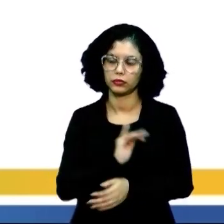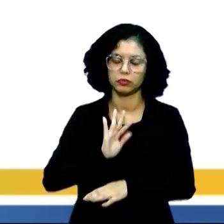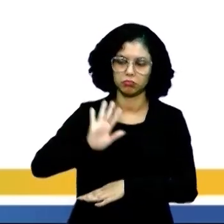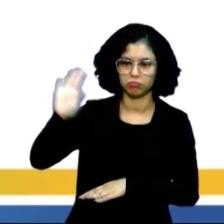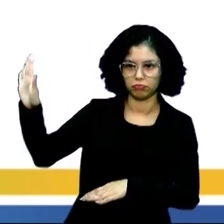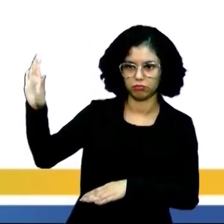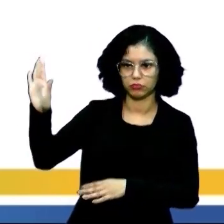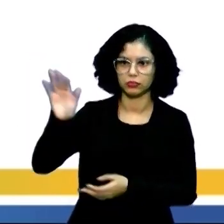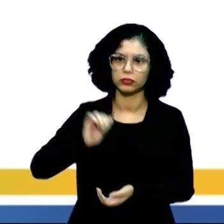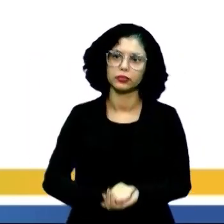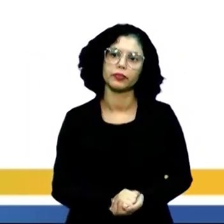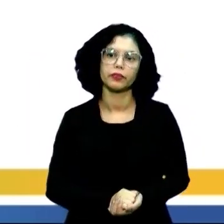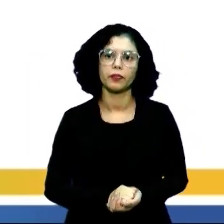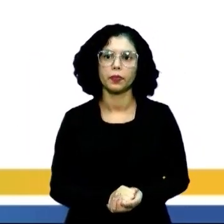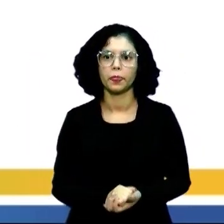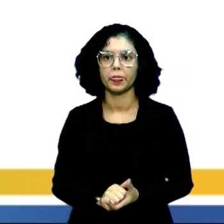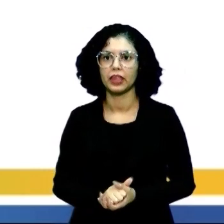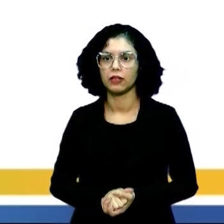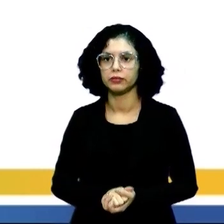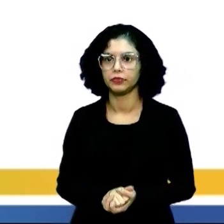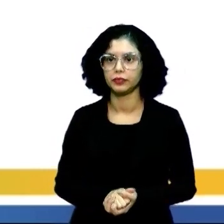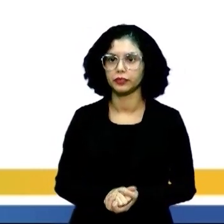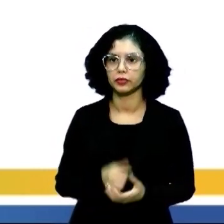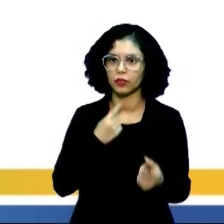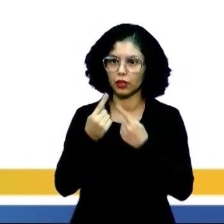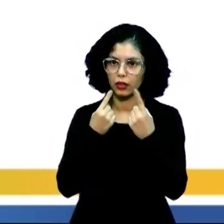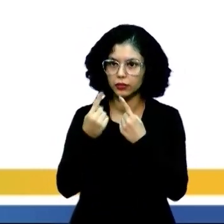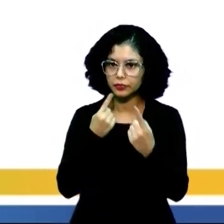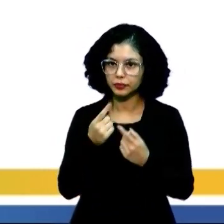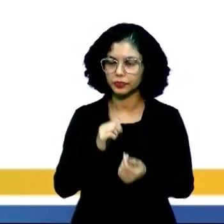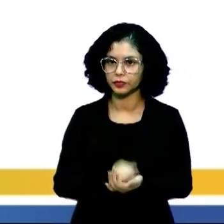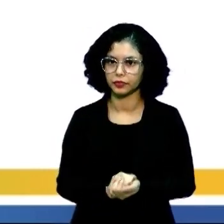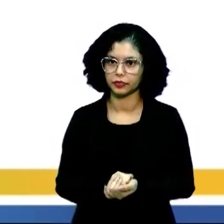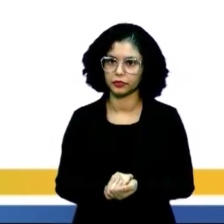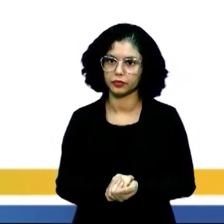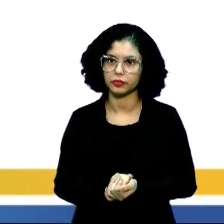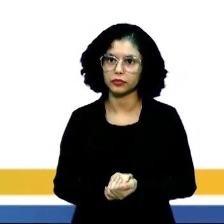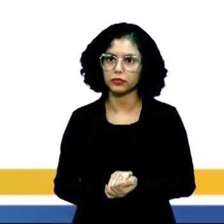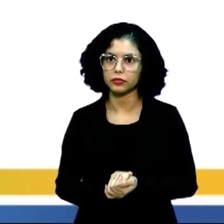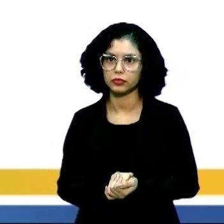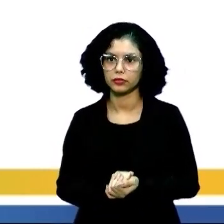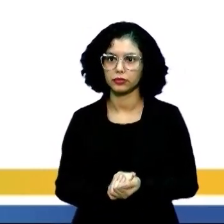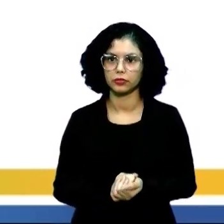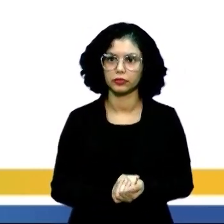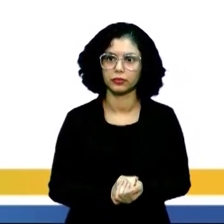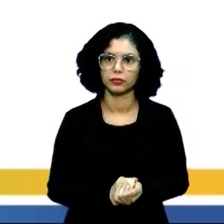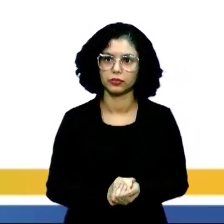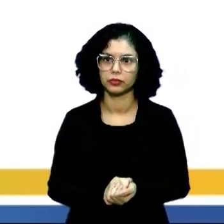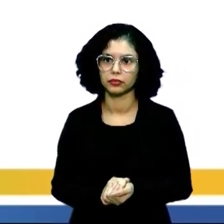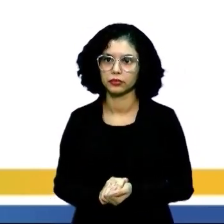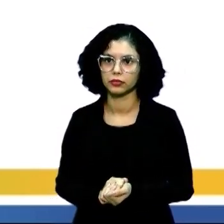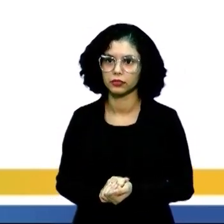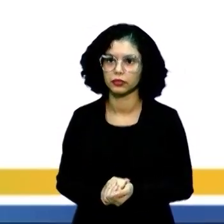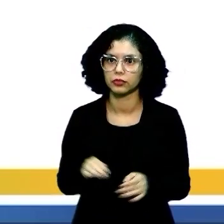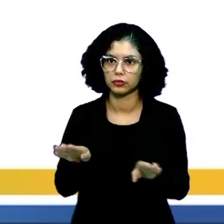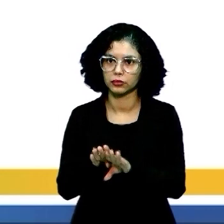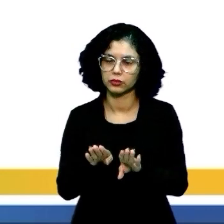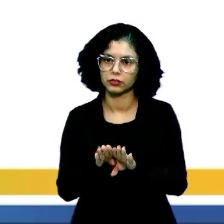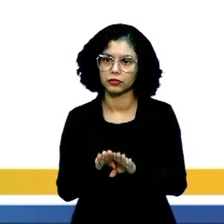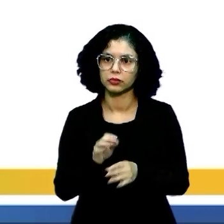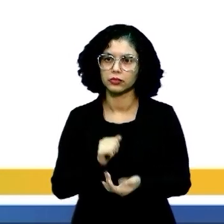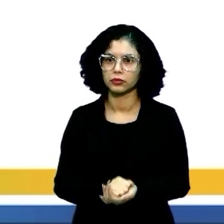Iraque. Aí nós temos um diálogo nessa imagem. Qual que seria então a fala aqui do personagem que